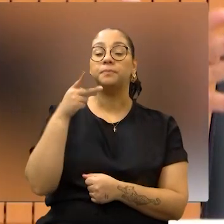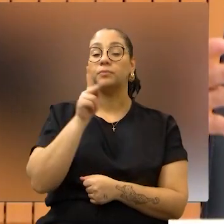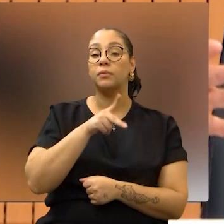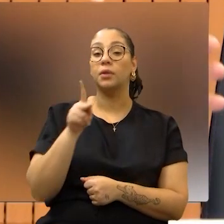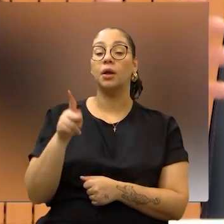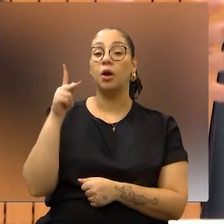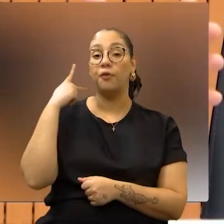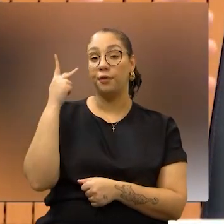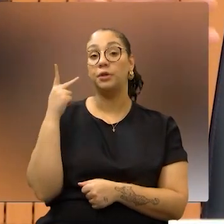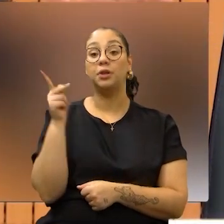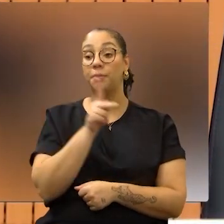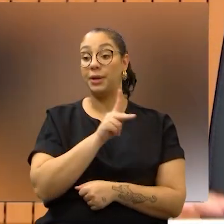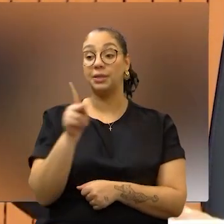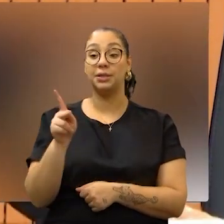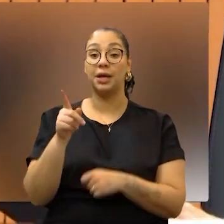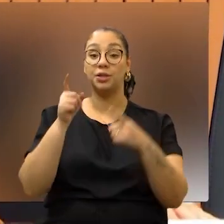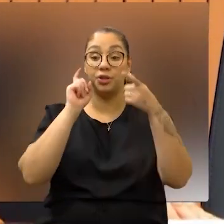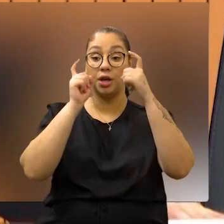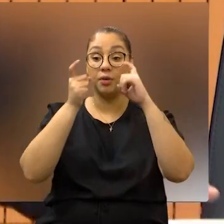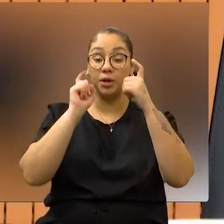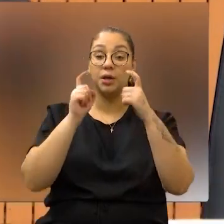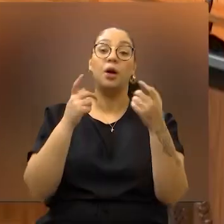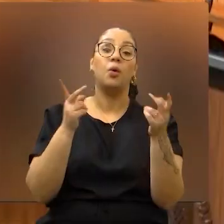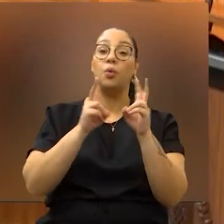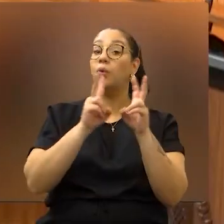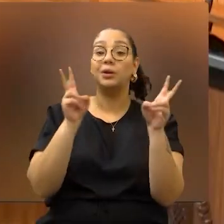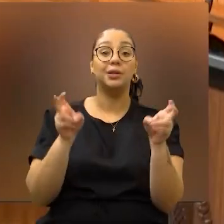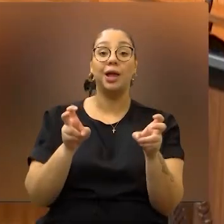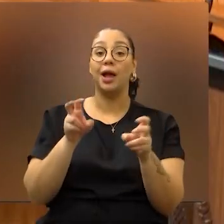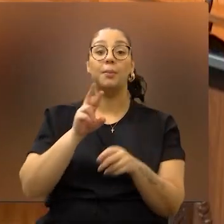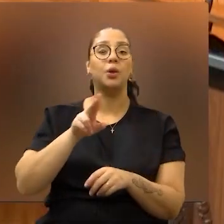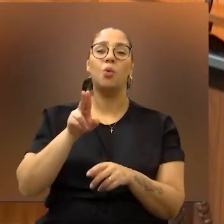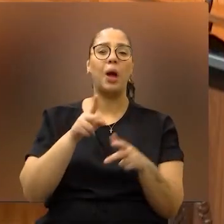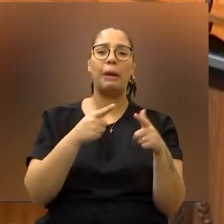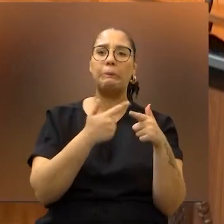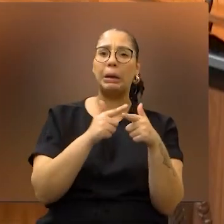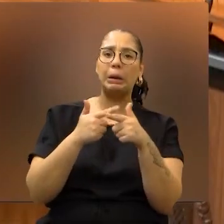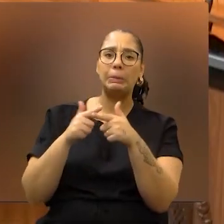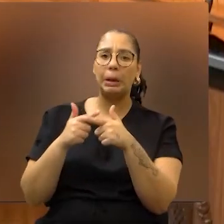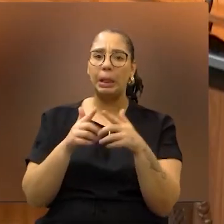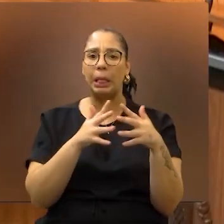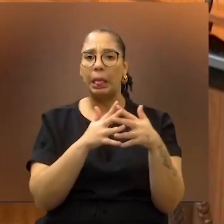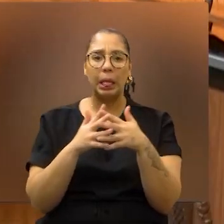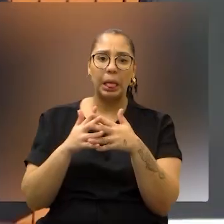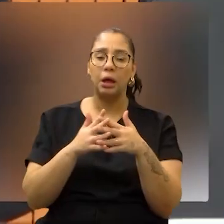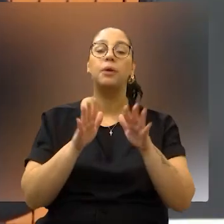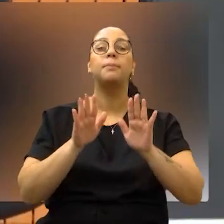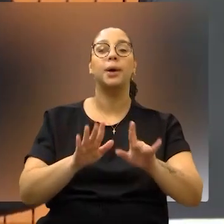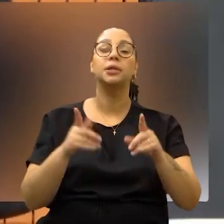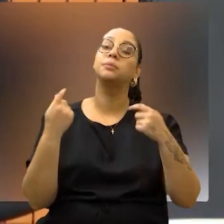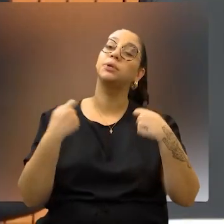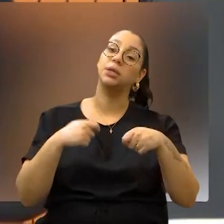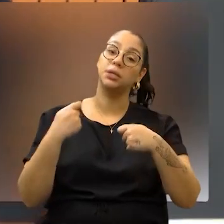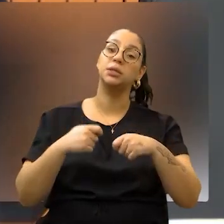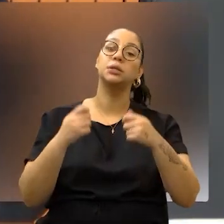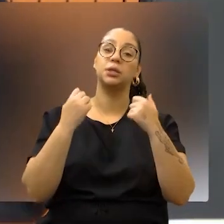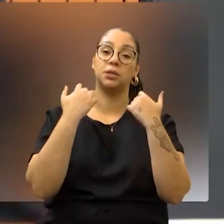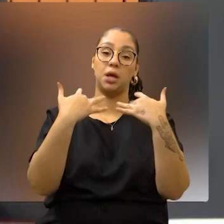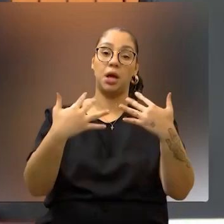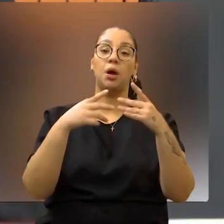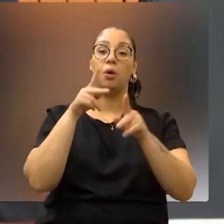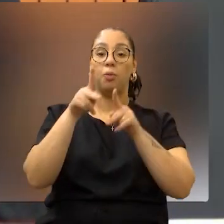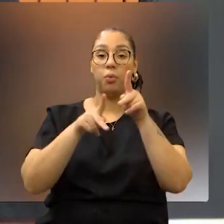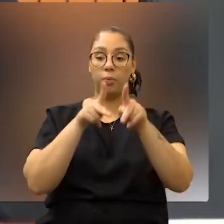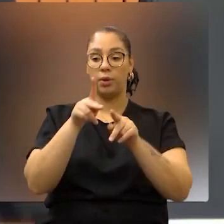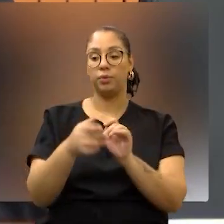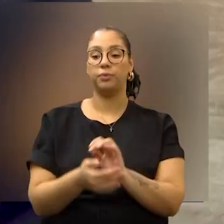vereador, professor Alberto, que presidiu as reuniões, os temas não são conflituosos, mas precisam passar por